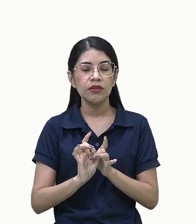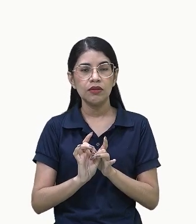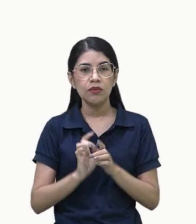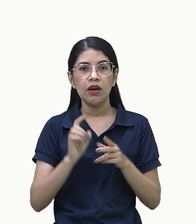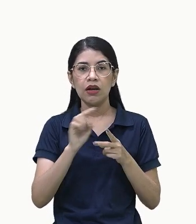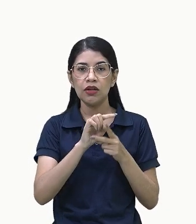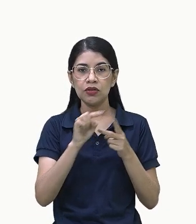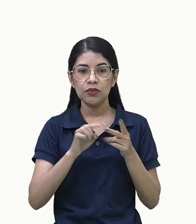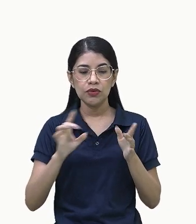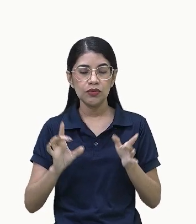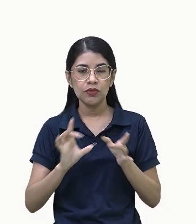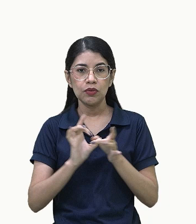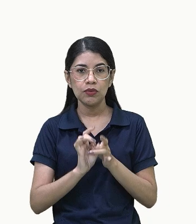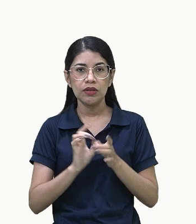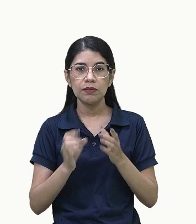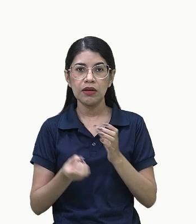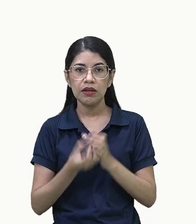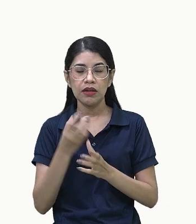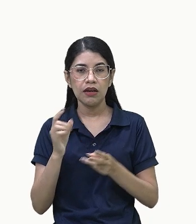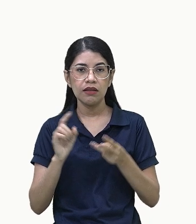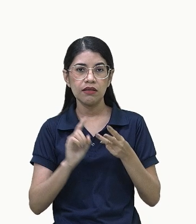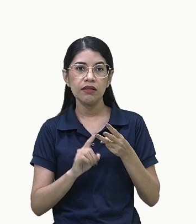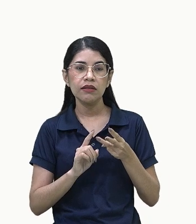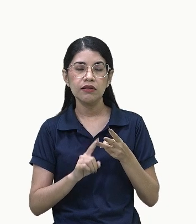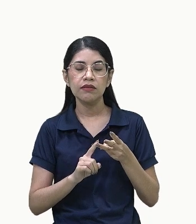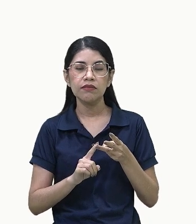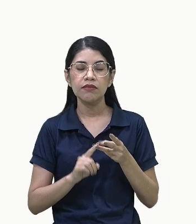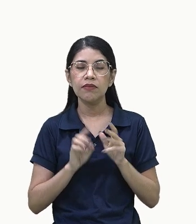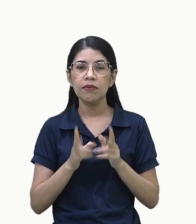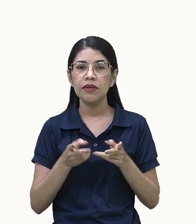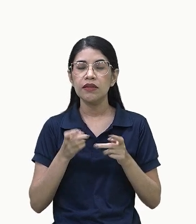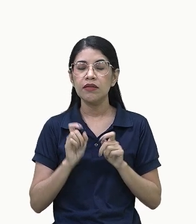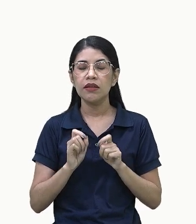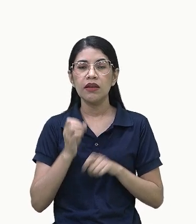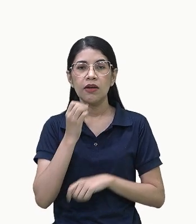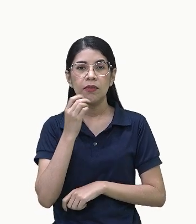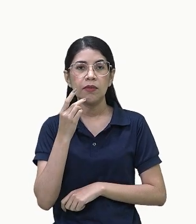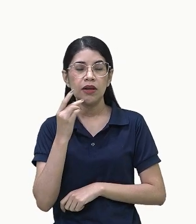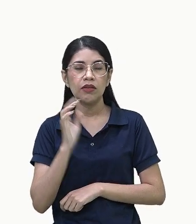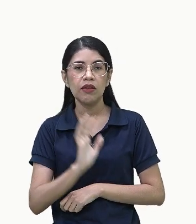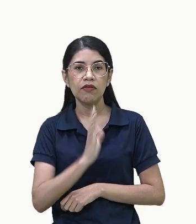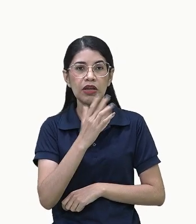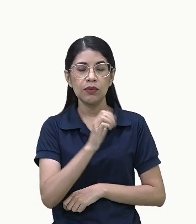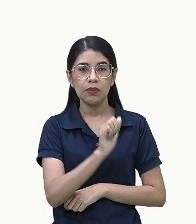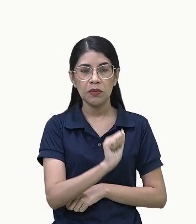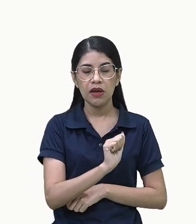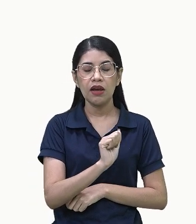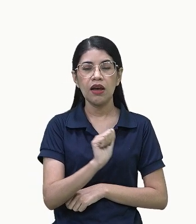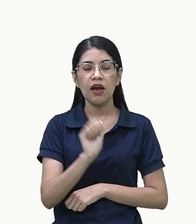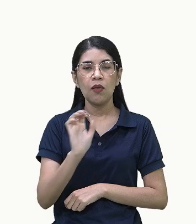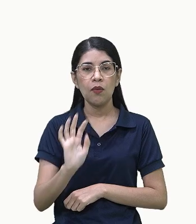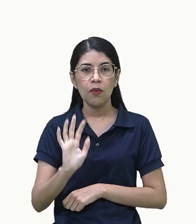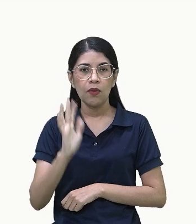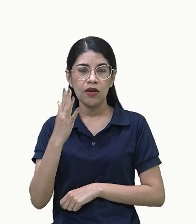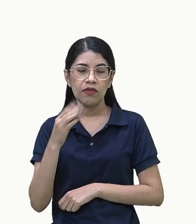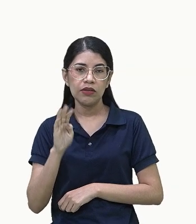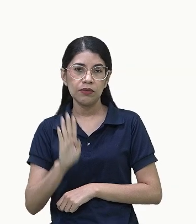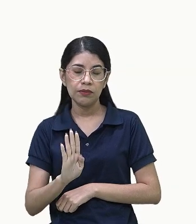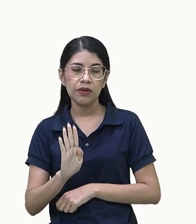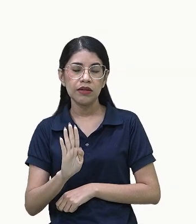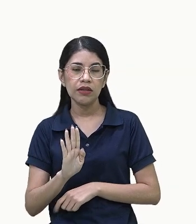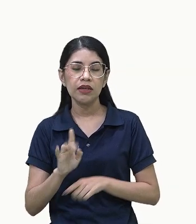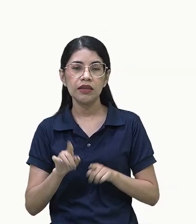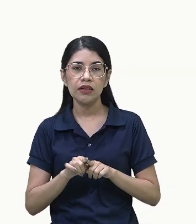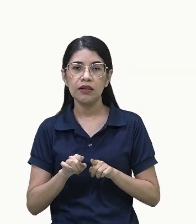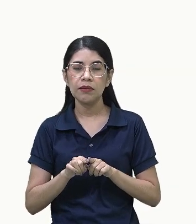legal? Então, a gente tem, reparem, a probabilidade do evento a probabilidade do evento B